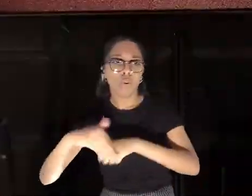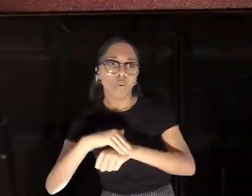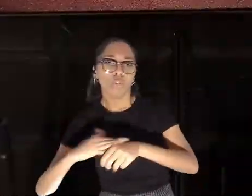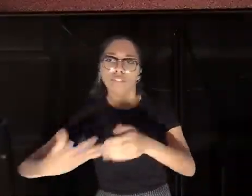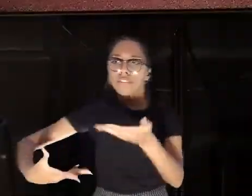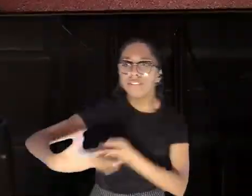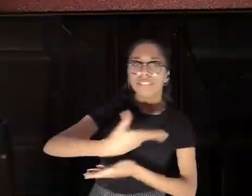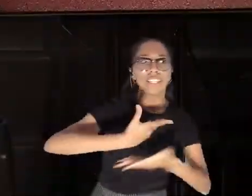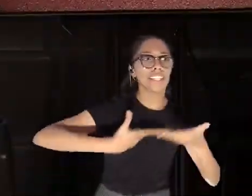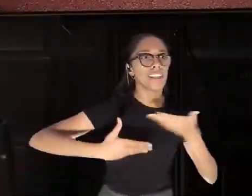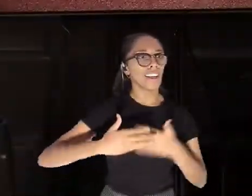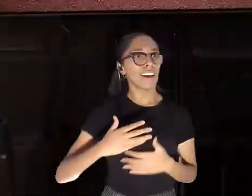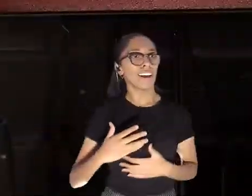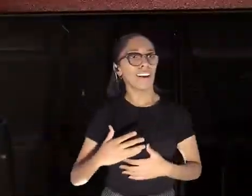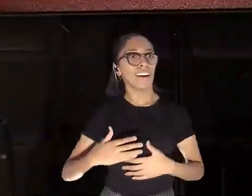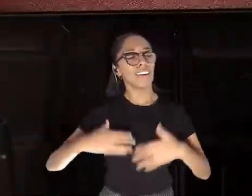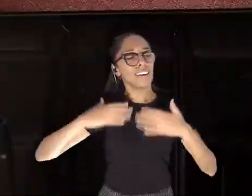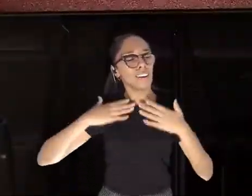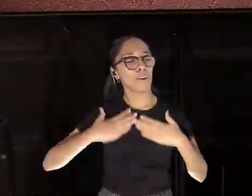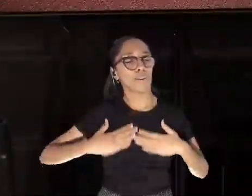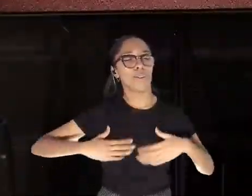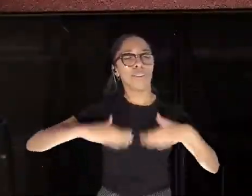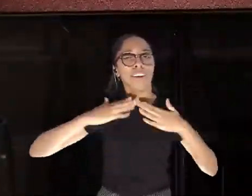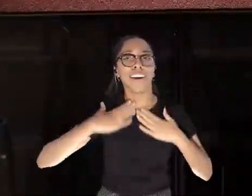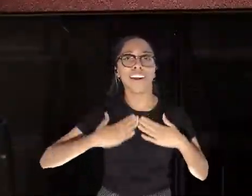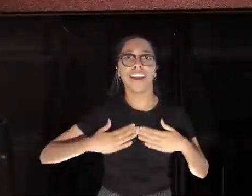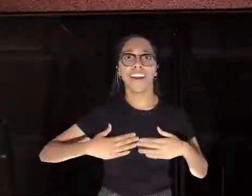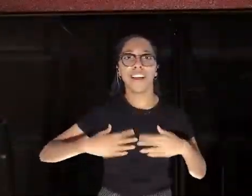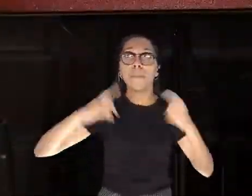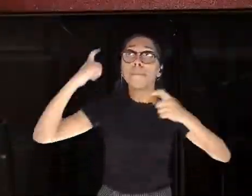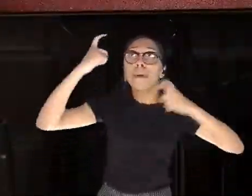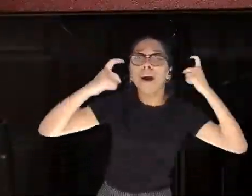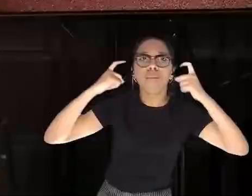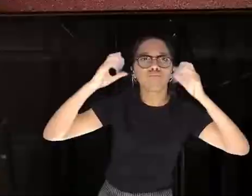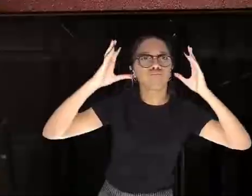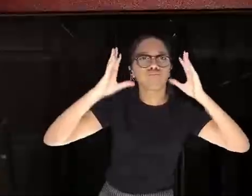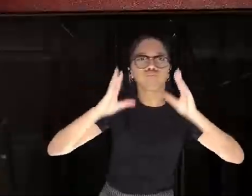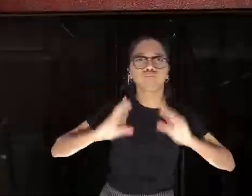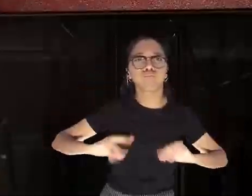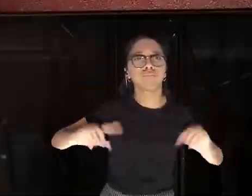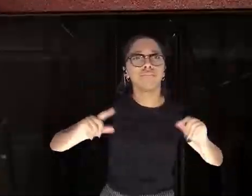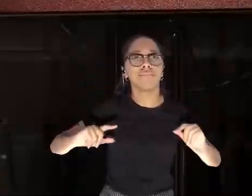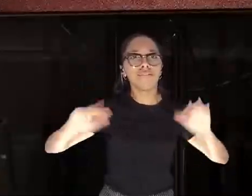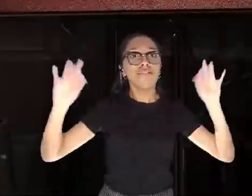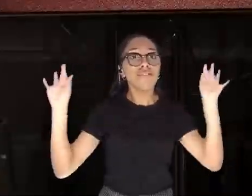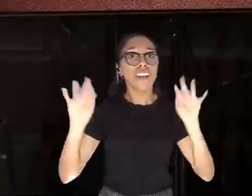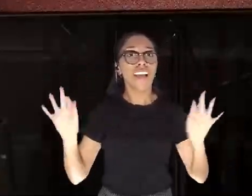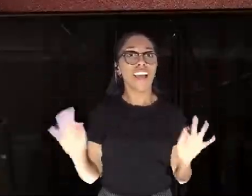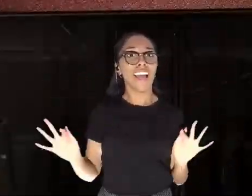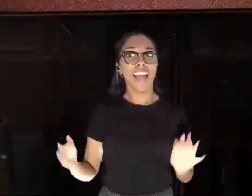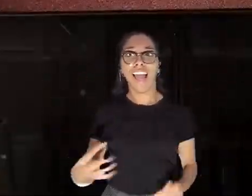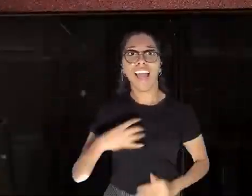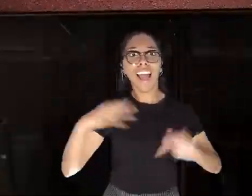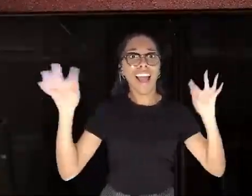menos ansioso, menos preocupado? Quem gostaria de ser mais feliz?